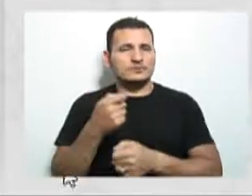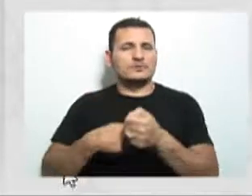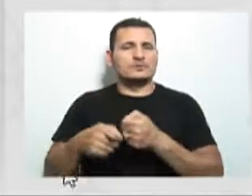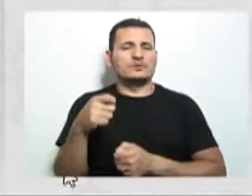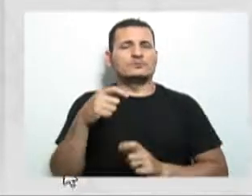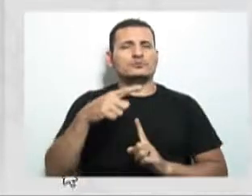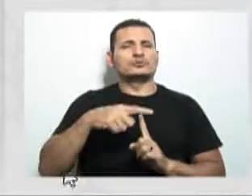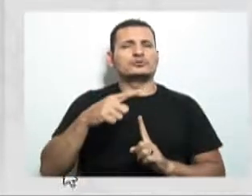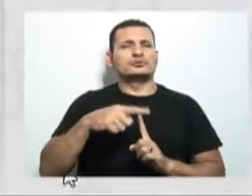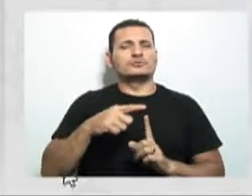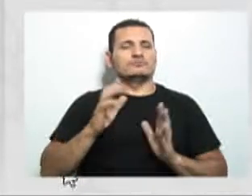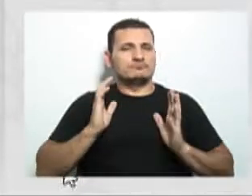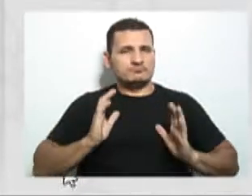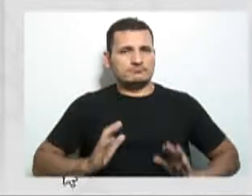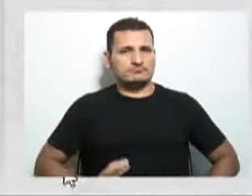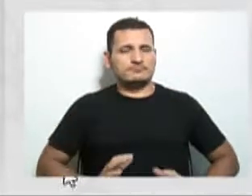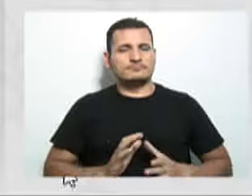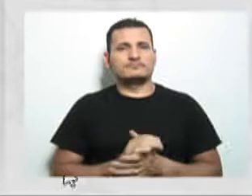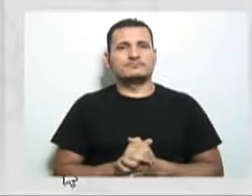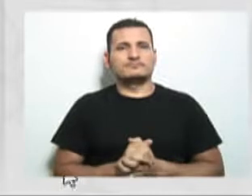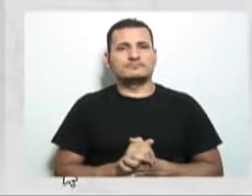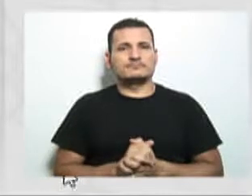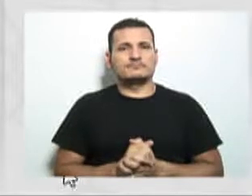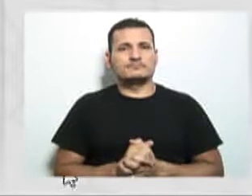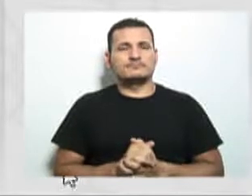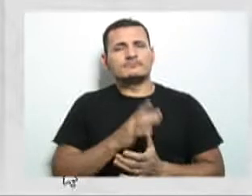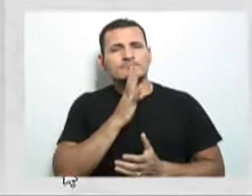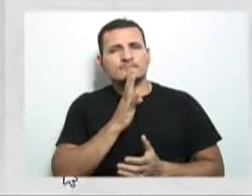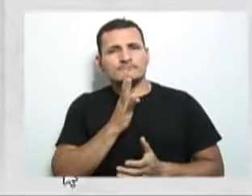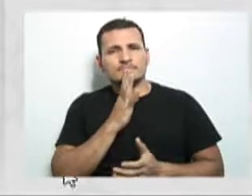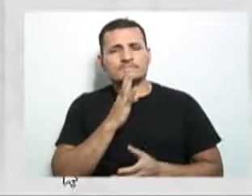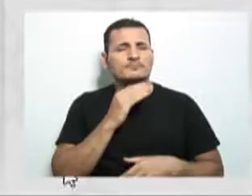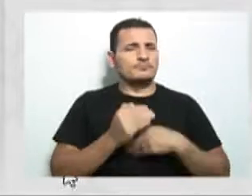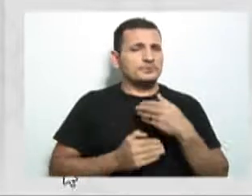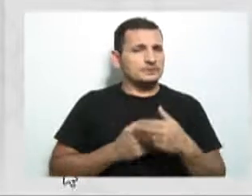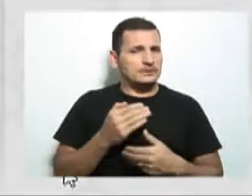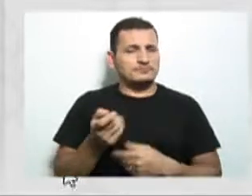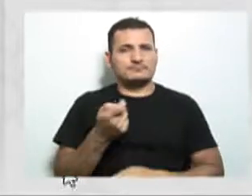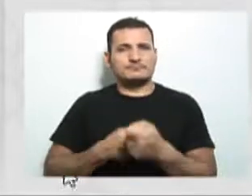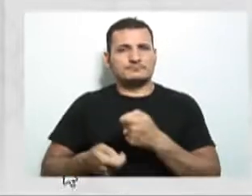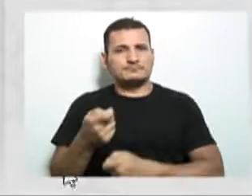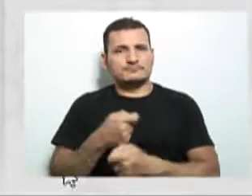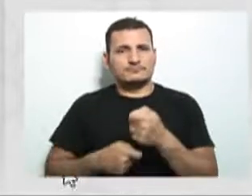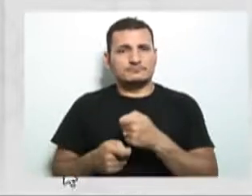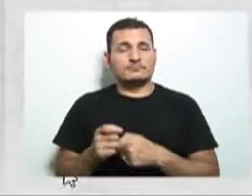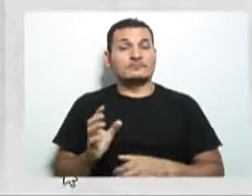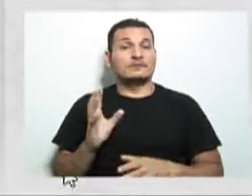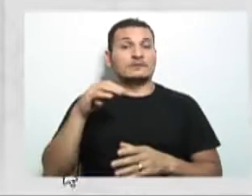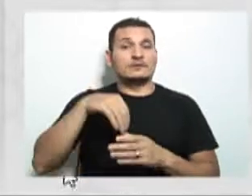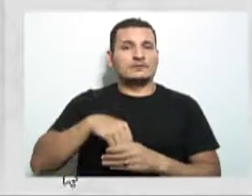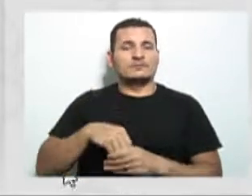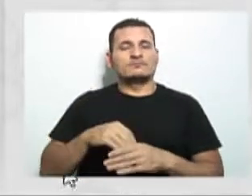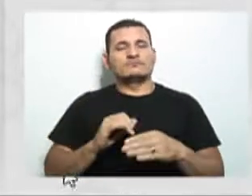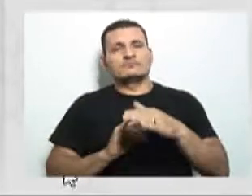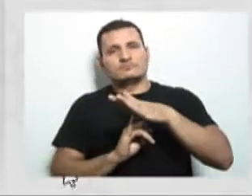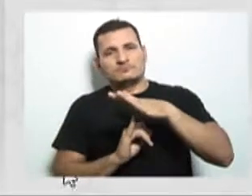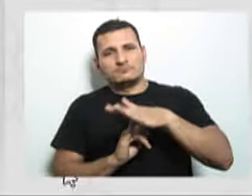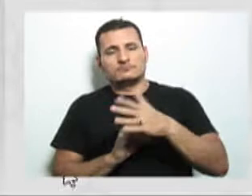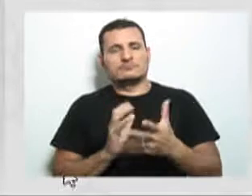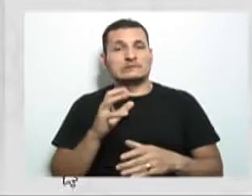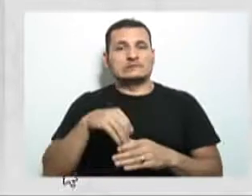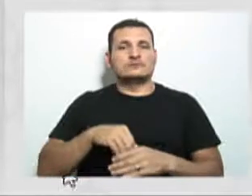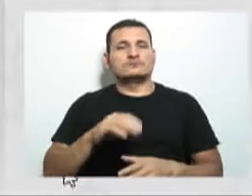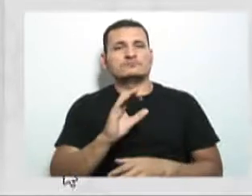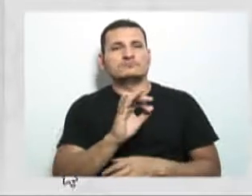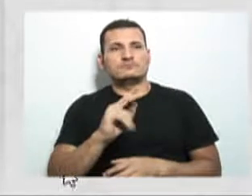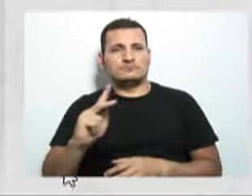de comportamento que existem, reconhecer o processo de negociação no âmbito das organizações e cooperativas,